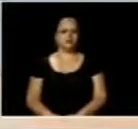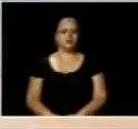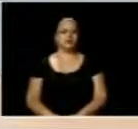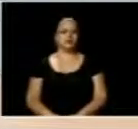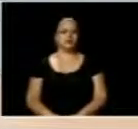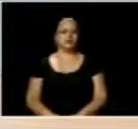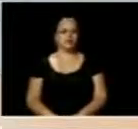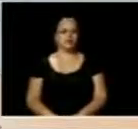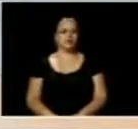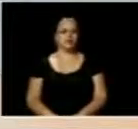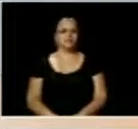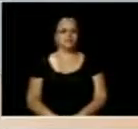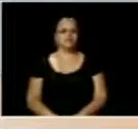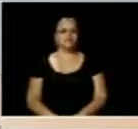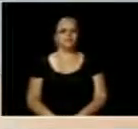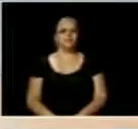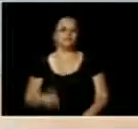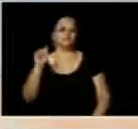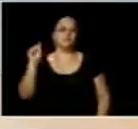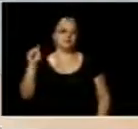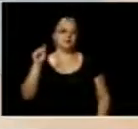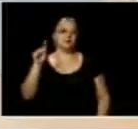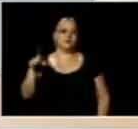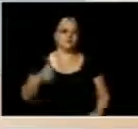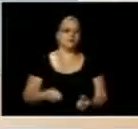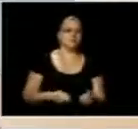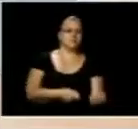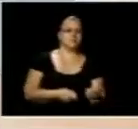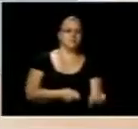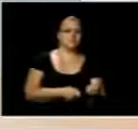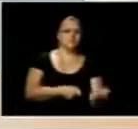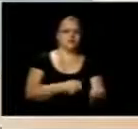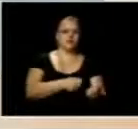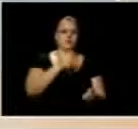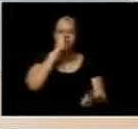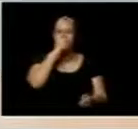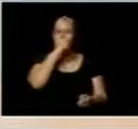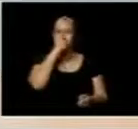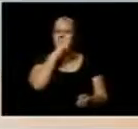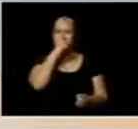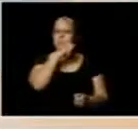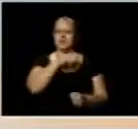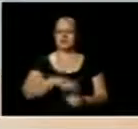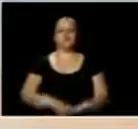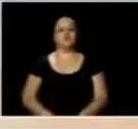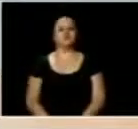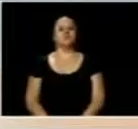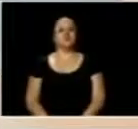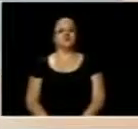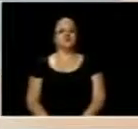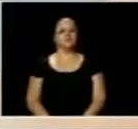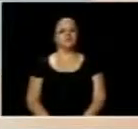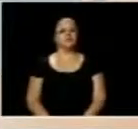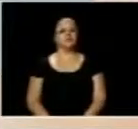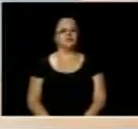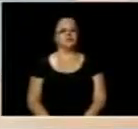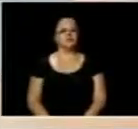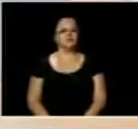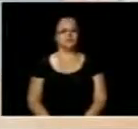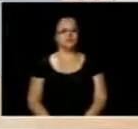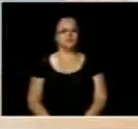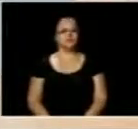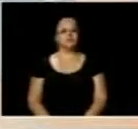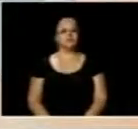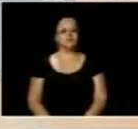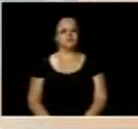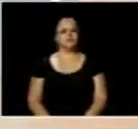cidadão iria infernizar nas mentiras contra os vereadores aqui da legislatura passada. Está aí para a população